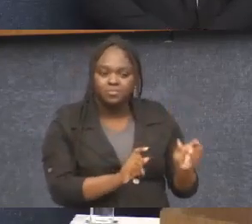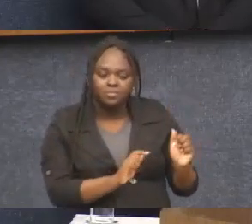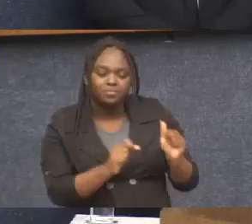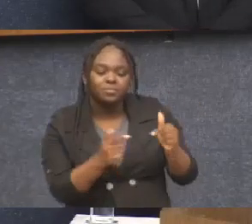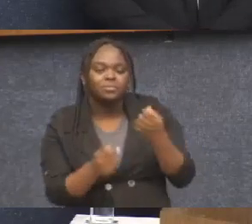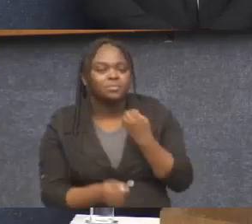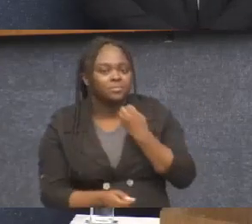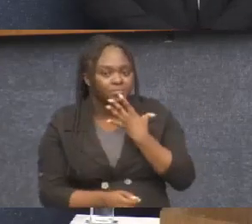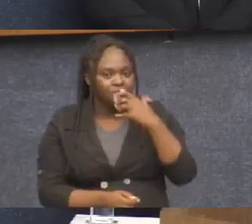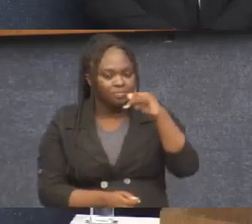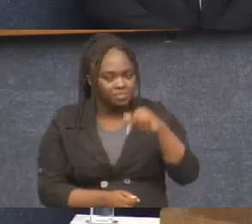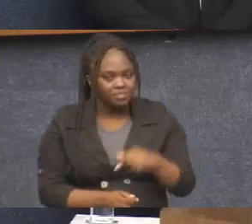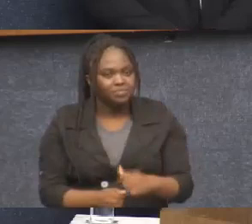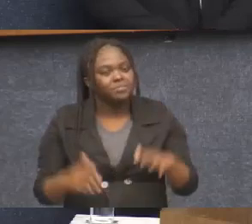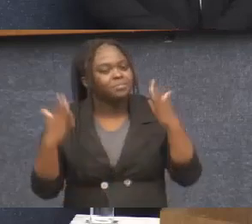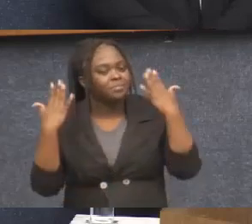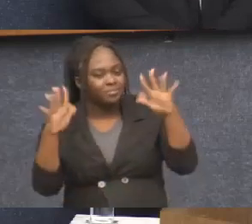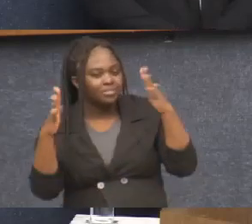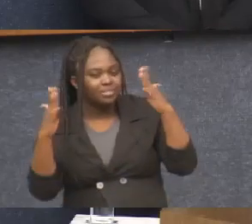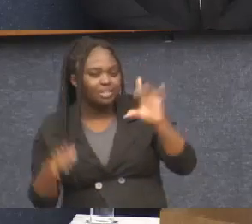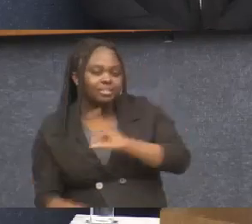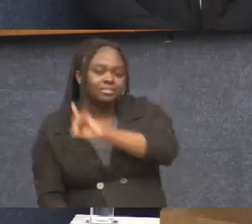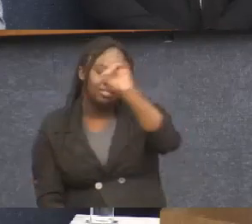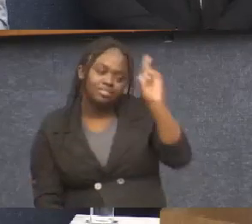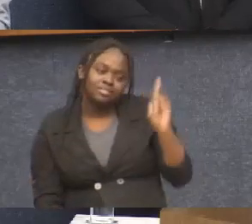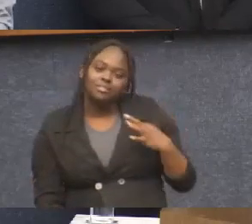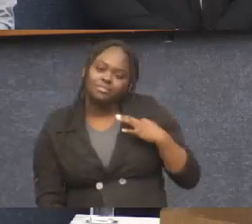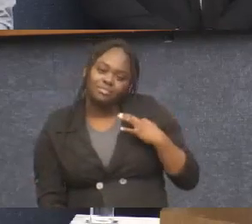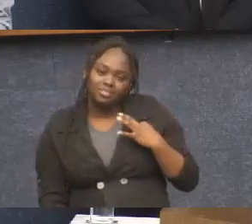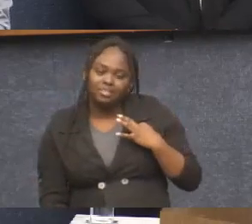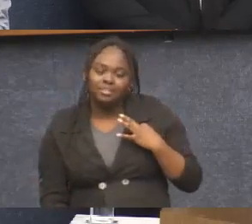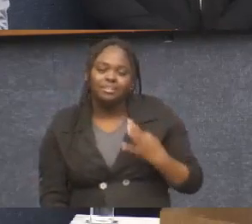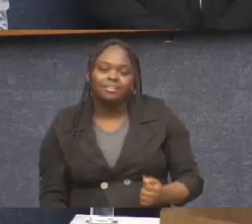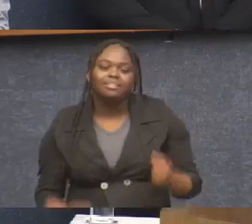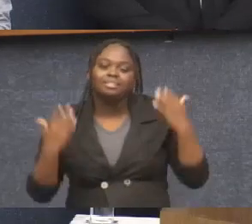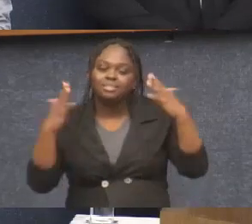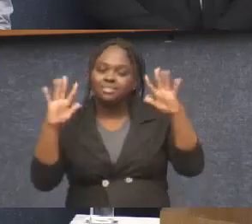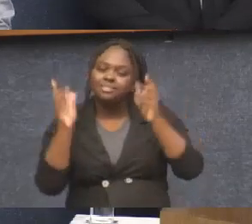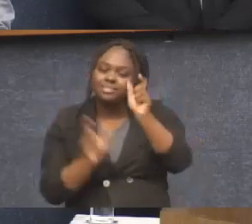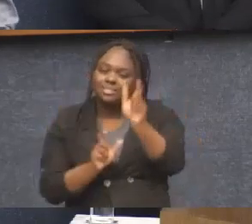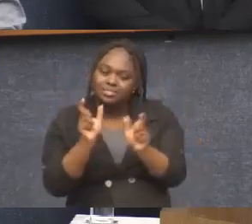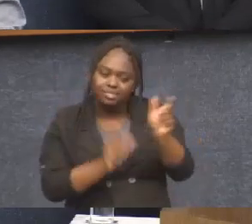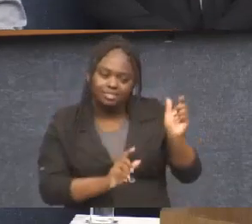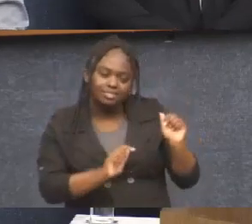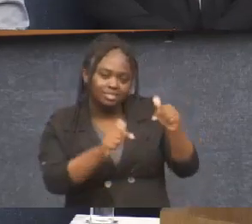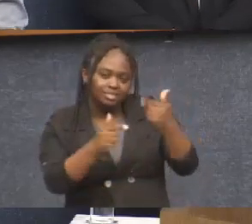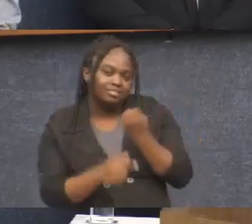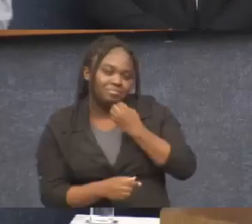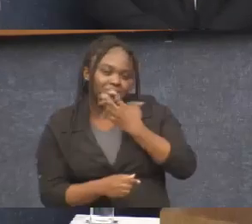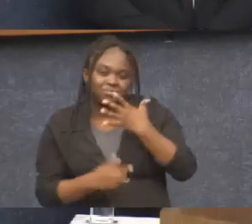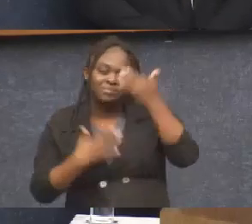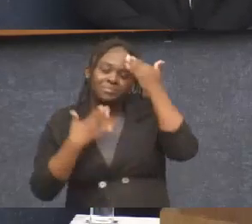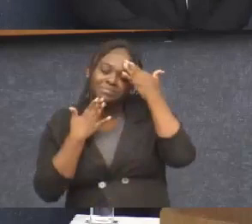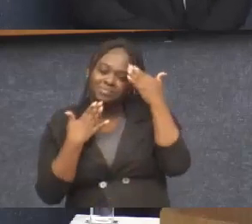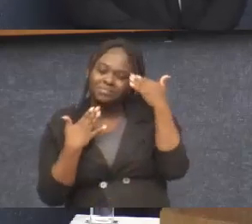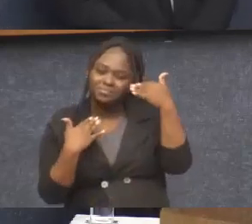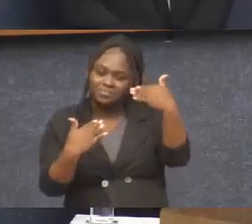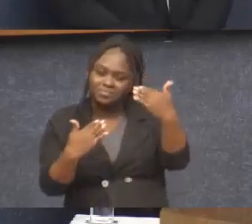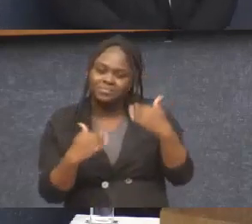representados. Viva o dia do voluntariado. Viva os benfeitores. Muito obrigado.